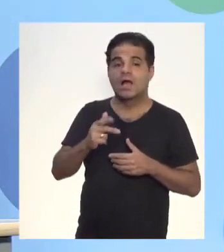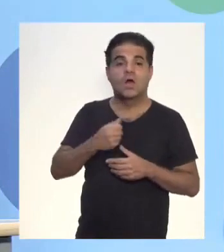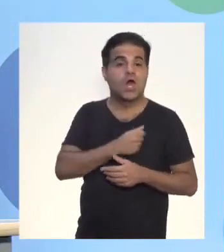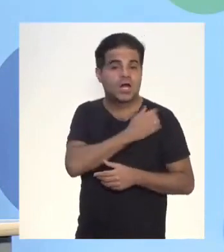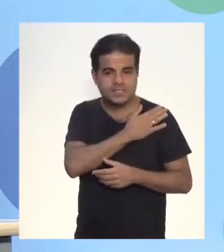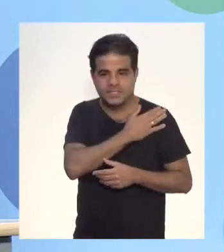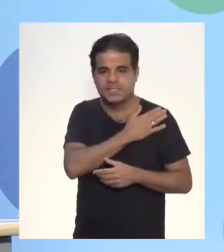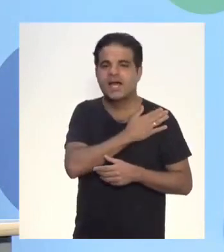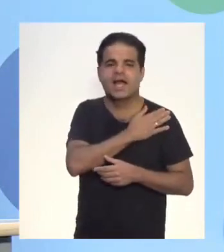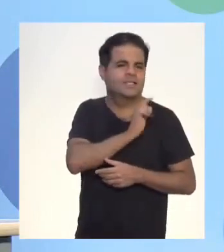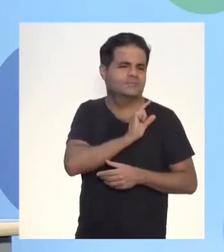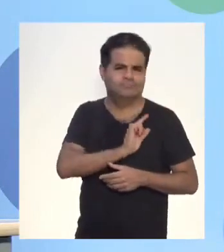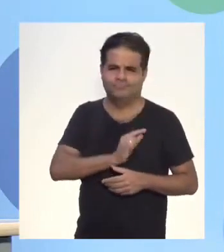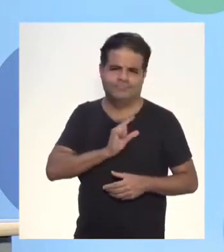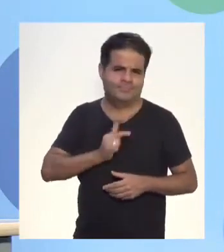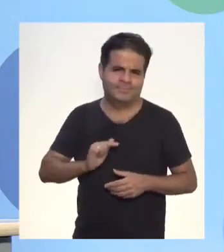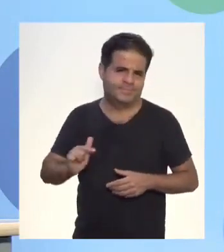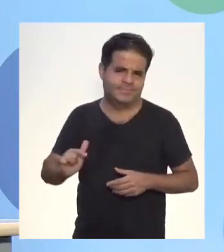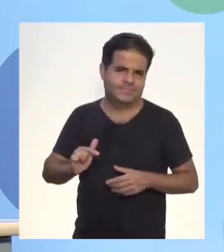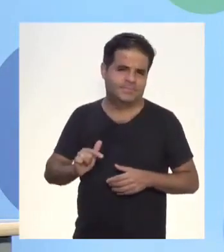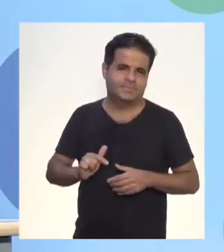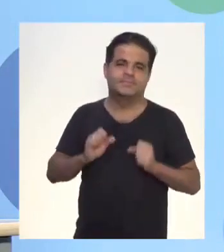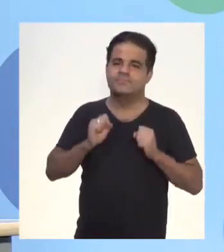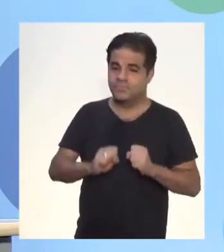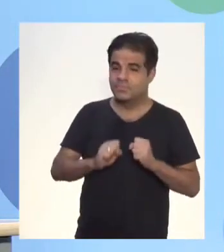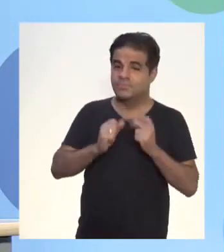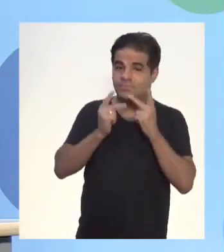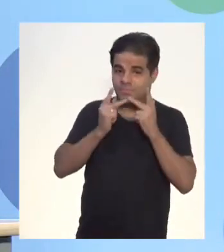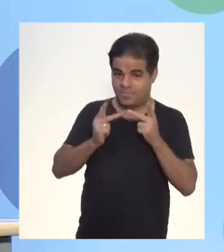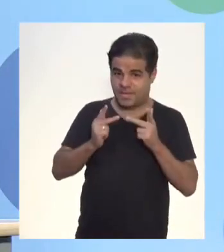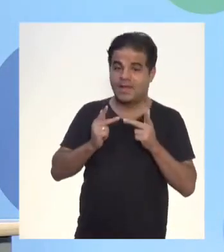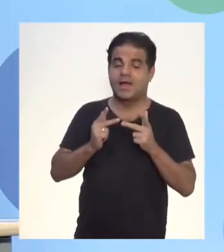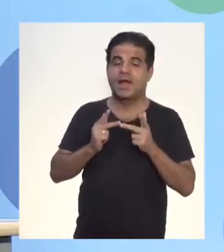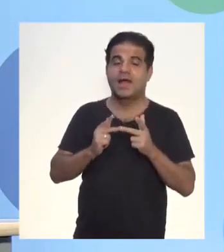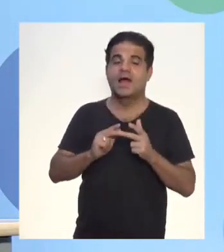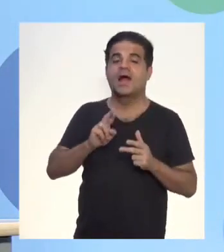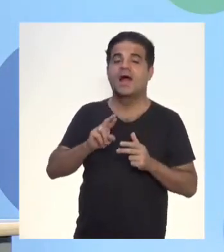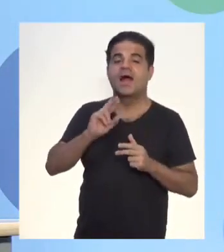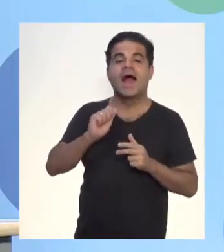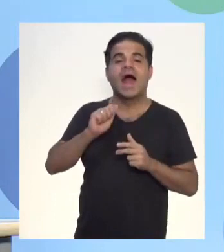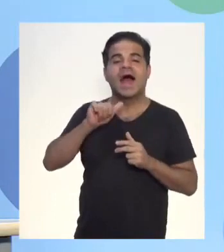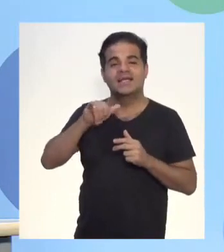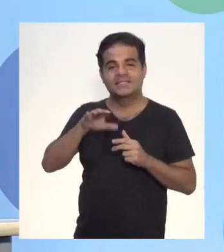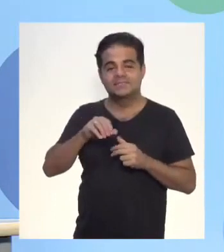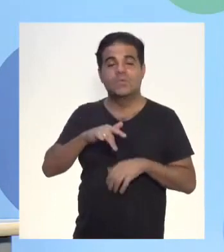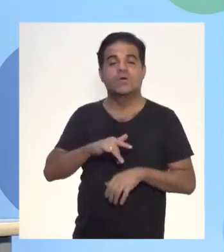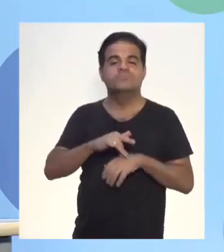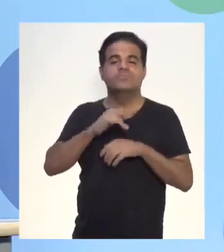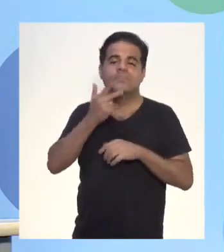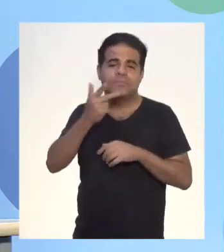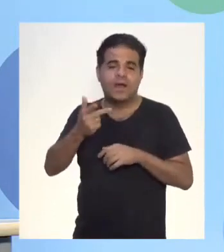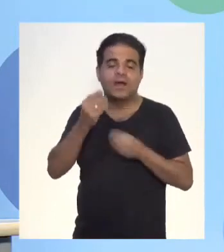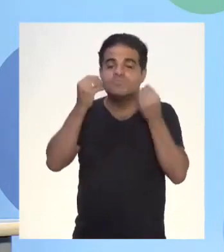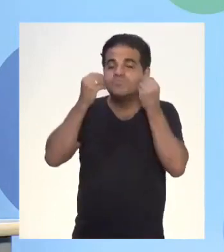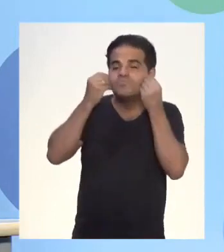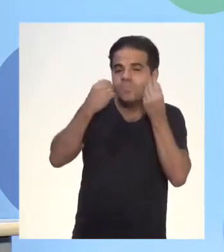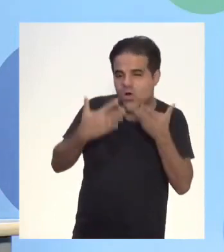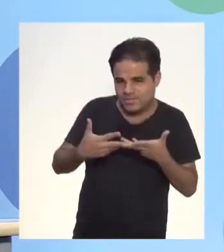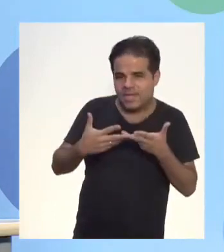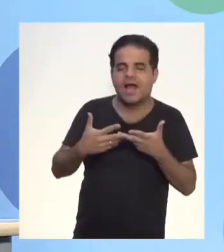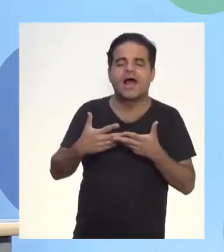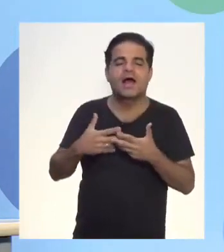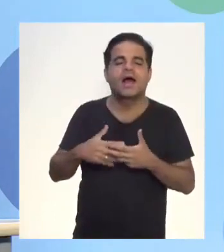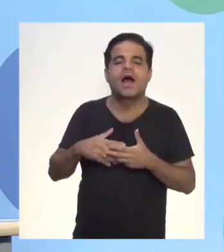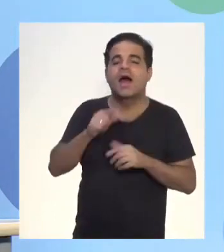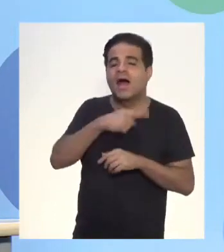racismo não existe, que possamos salientar aqui, né, que foi uma ironia para demonstrar como